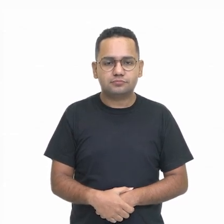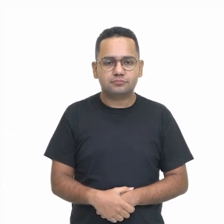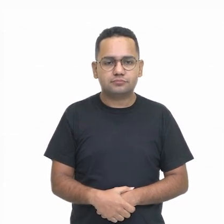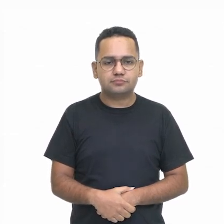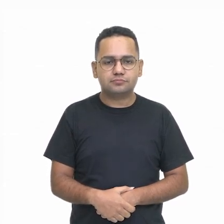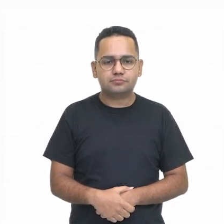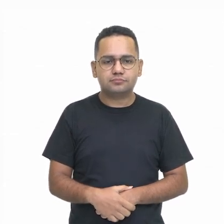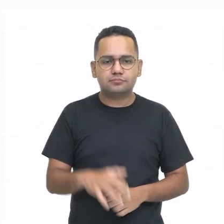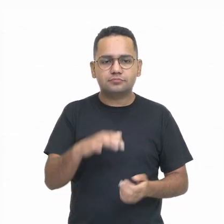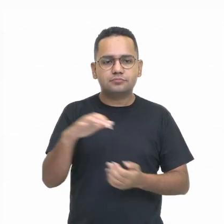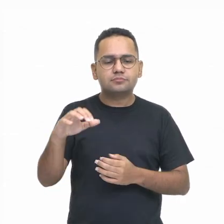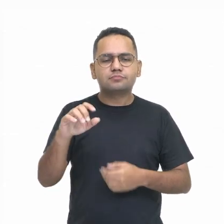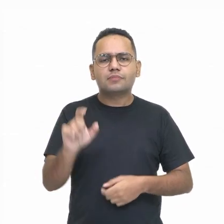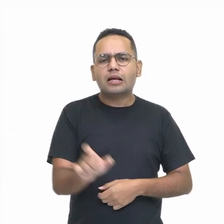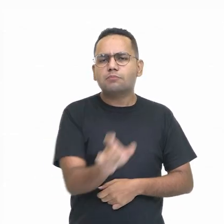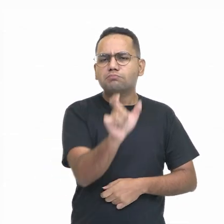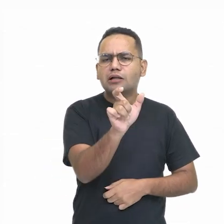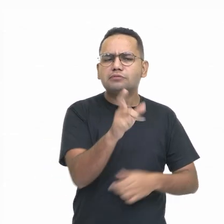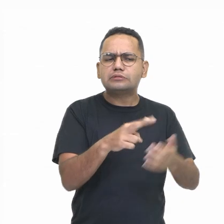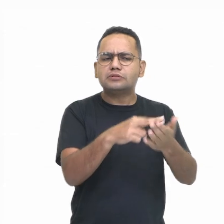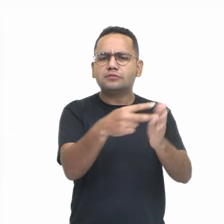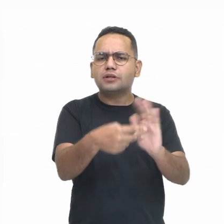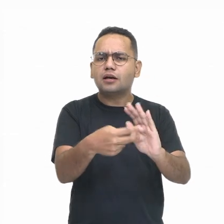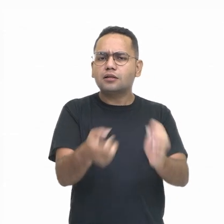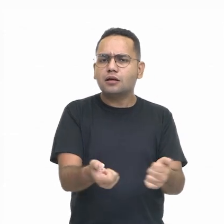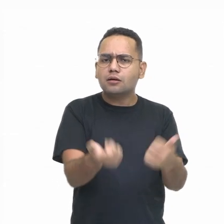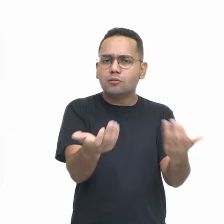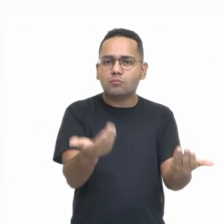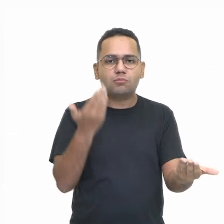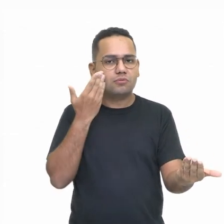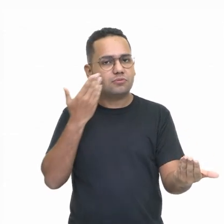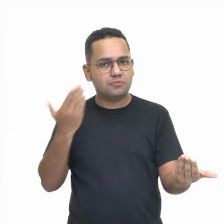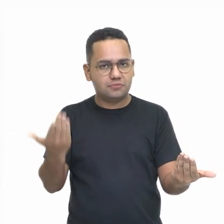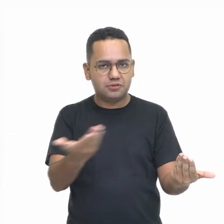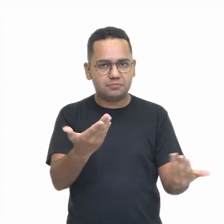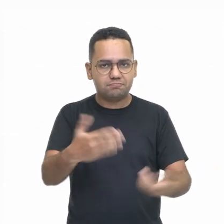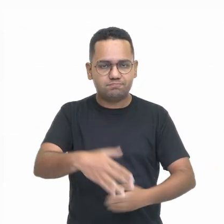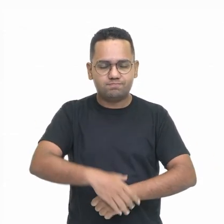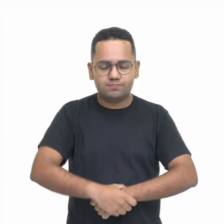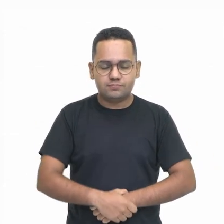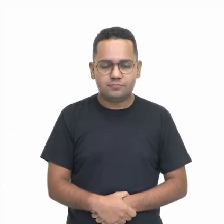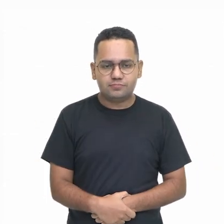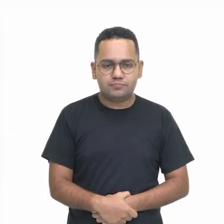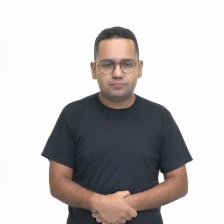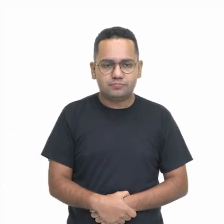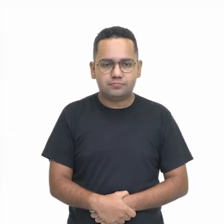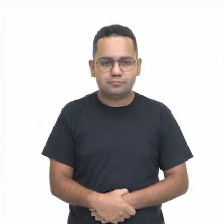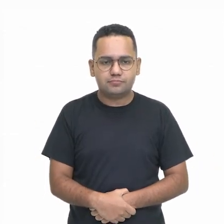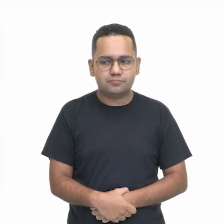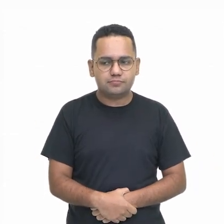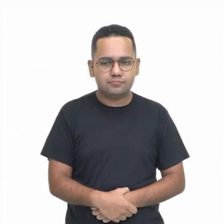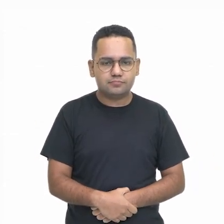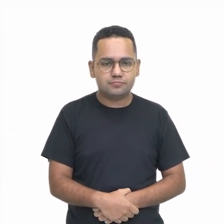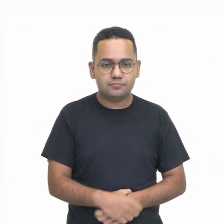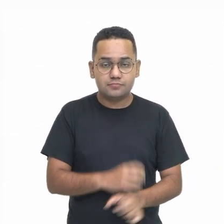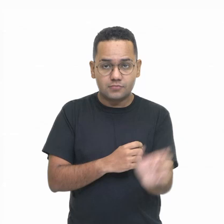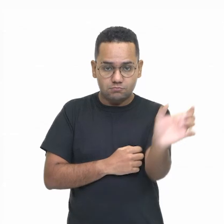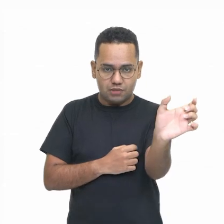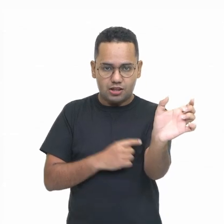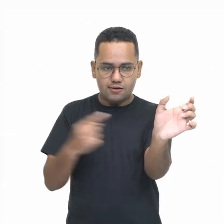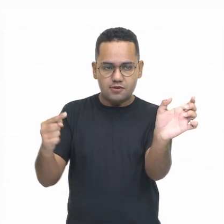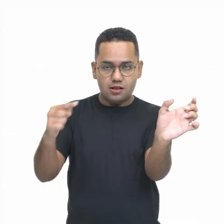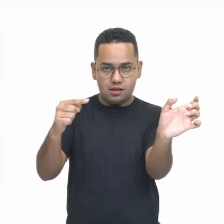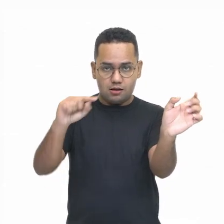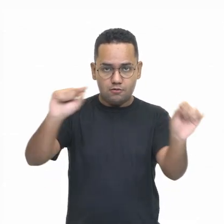o que é o clientelismo, qual é a principal definição para esse clientelismo. Então o clientelismo,